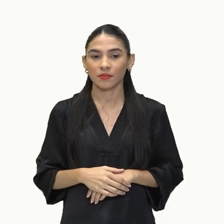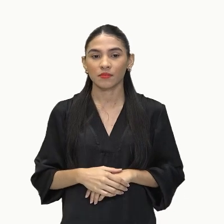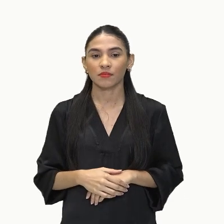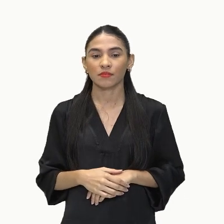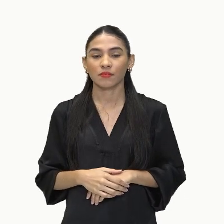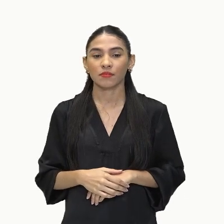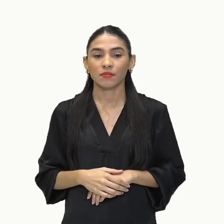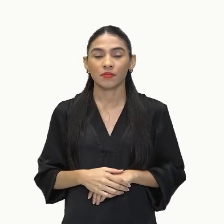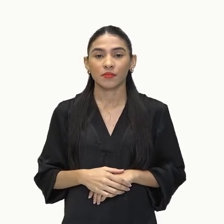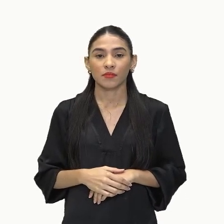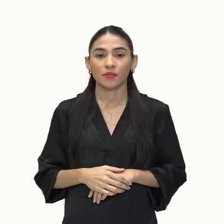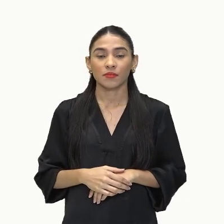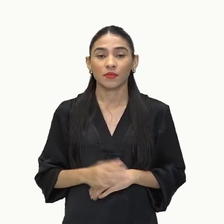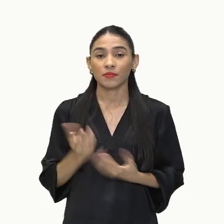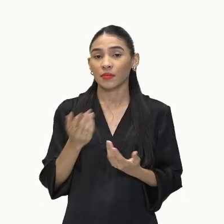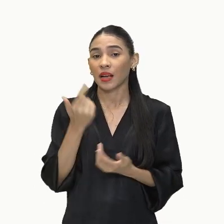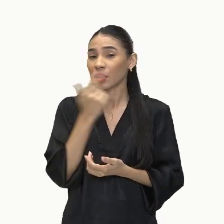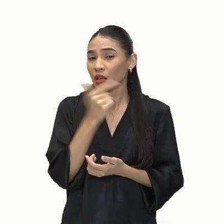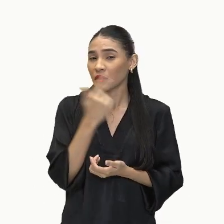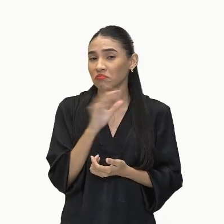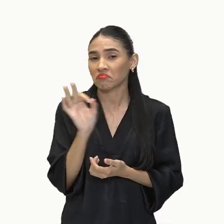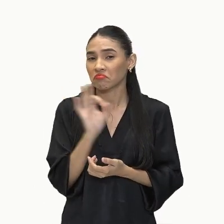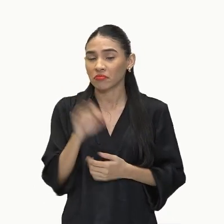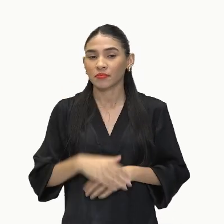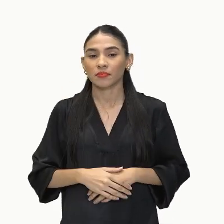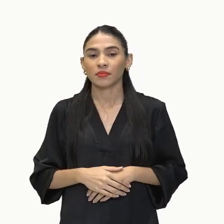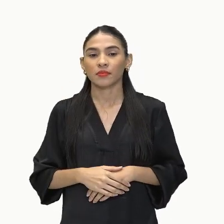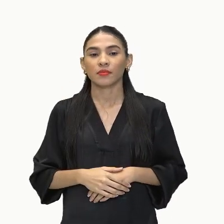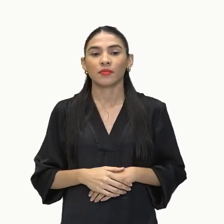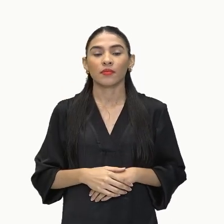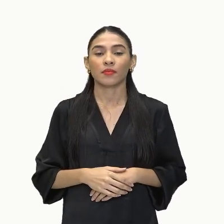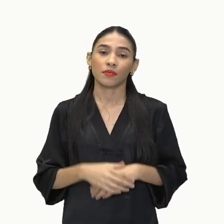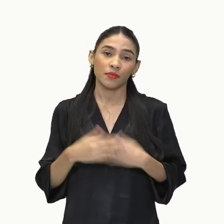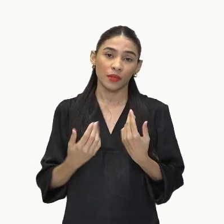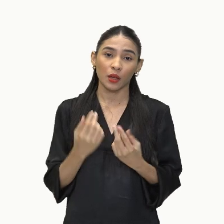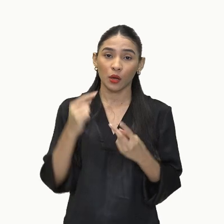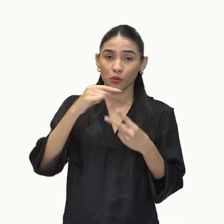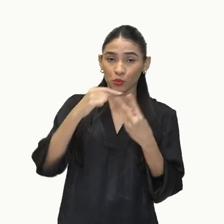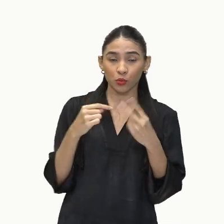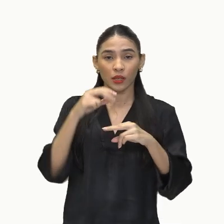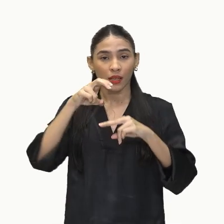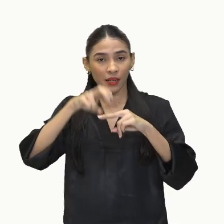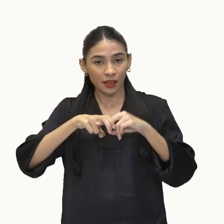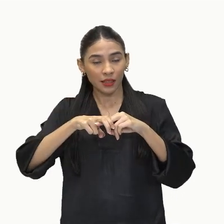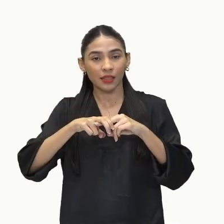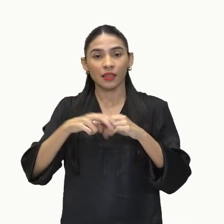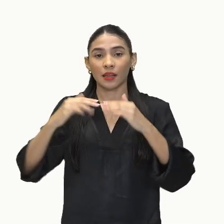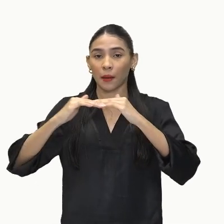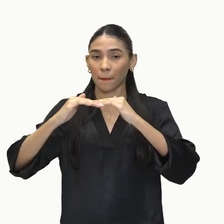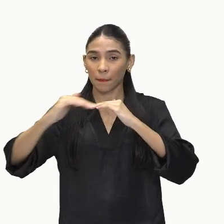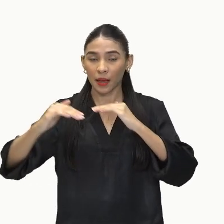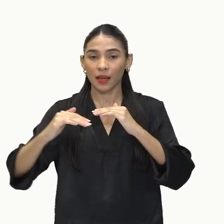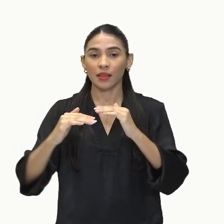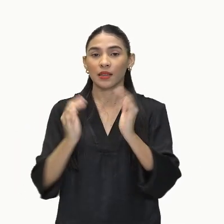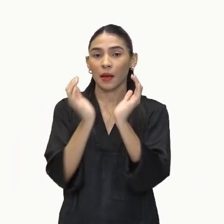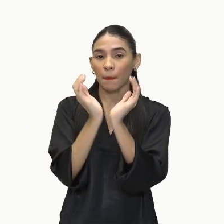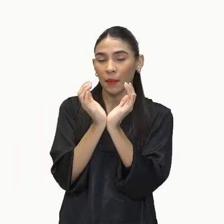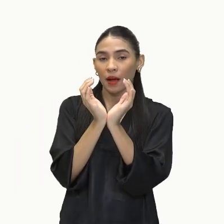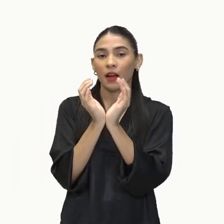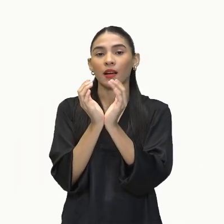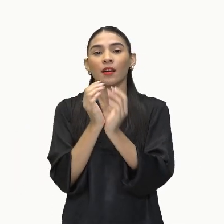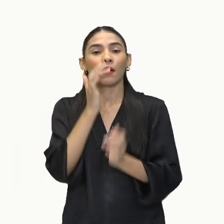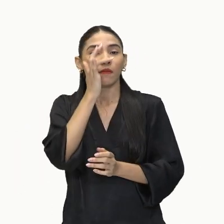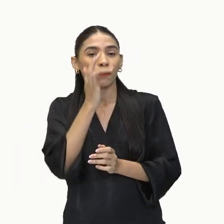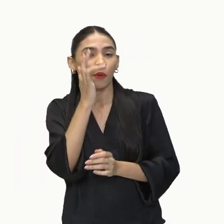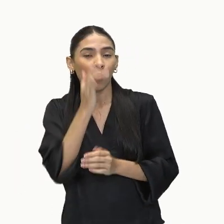não riu da situação, quem não deu bom dia. Menos as duas cadeiras, a mesa, o jarro, as flores,